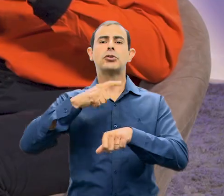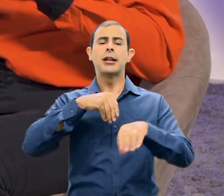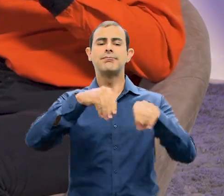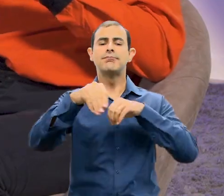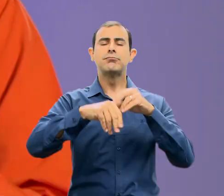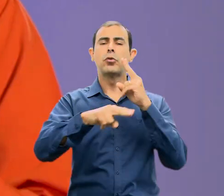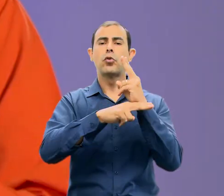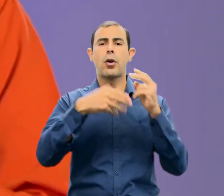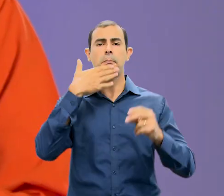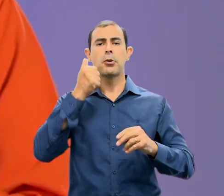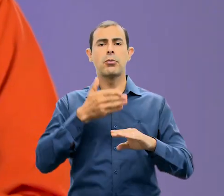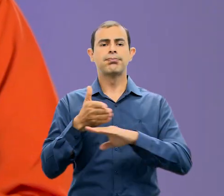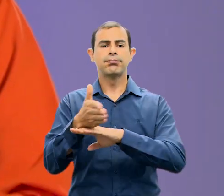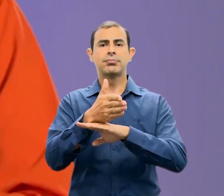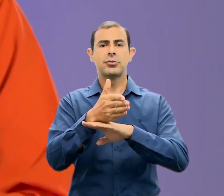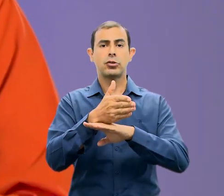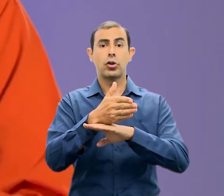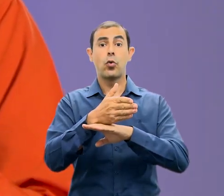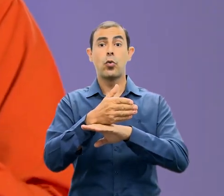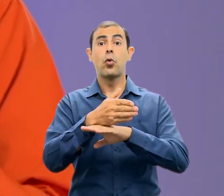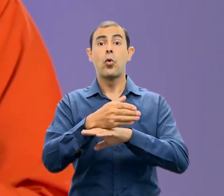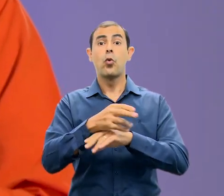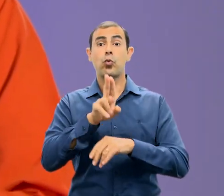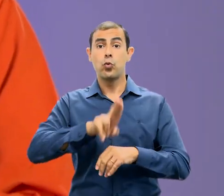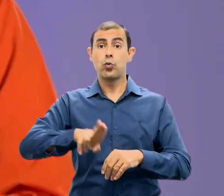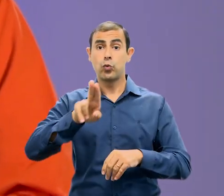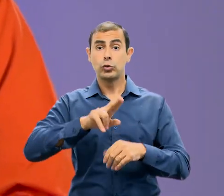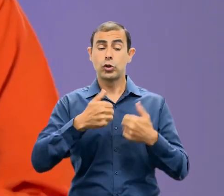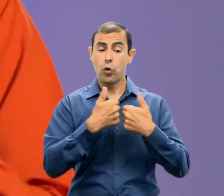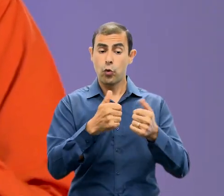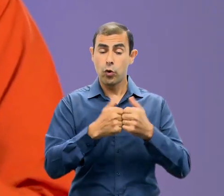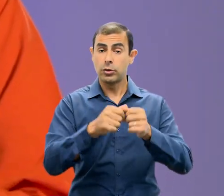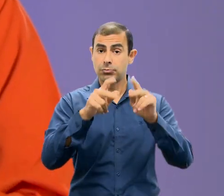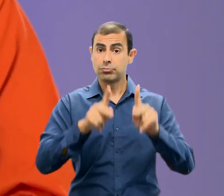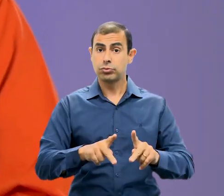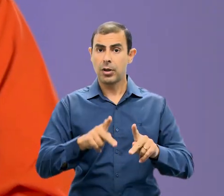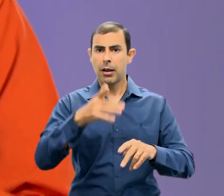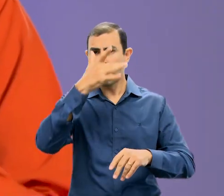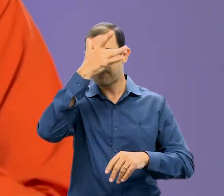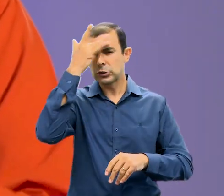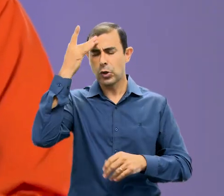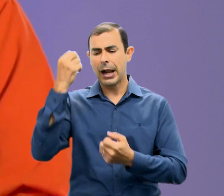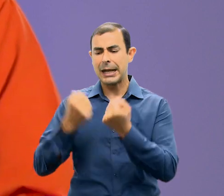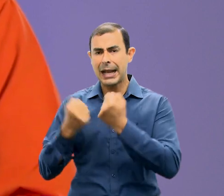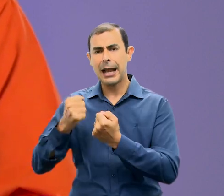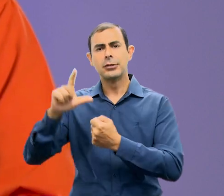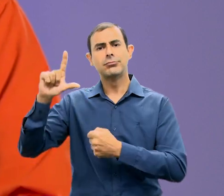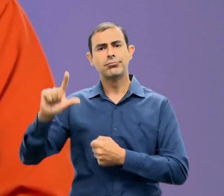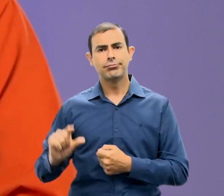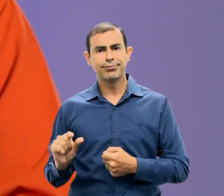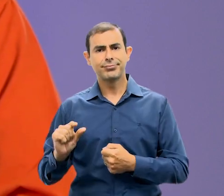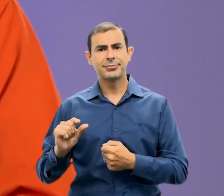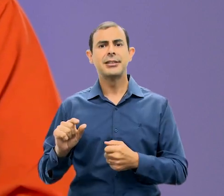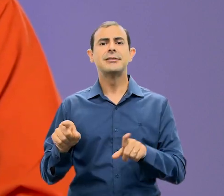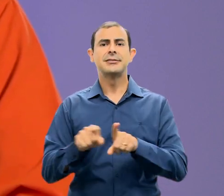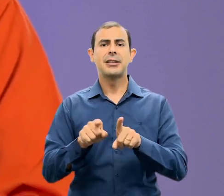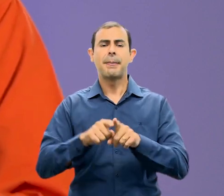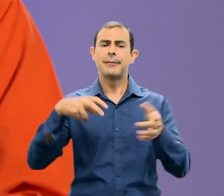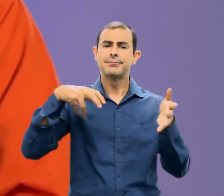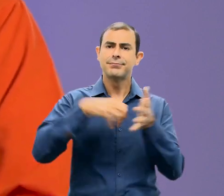melhor o transporte público, mais gente usando o transporte, menos veículo na rua, menos acidente, menos ocupação de leitos